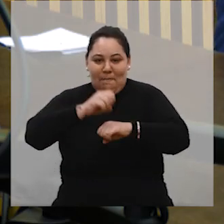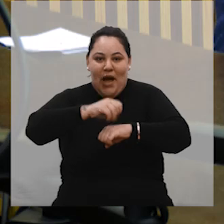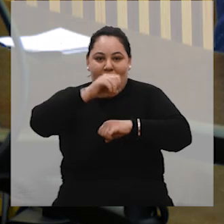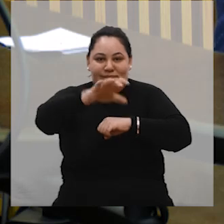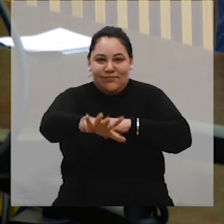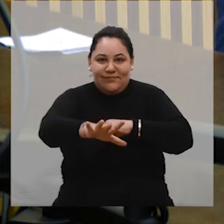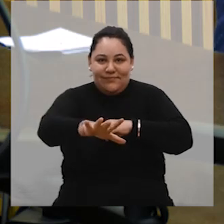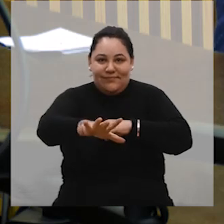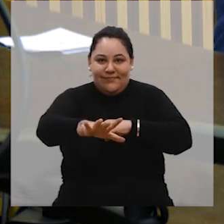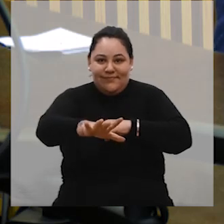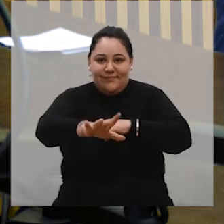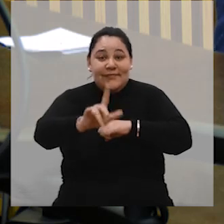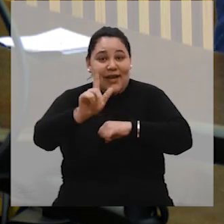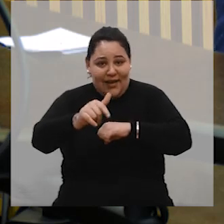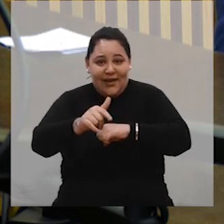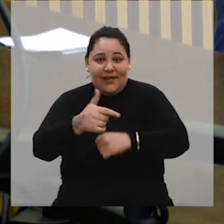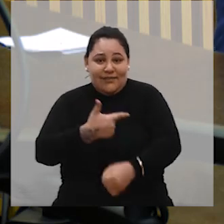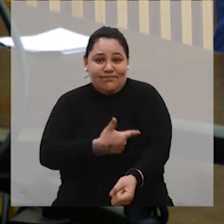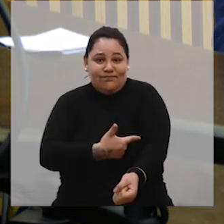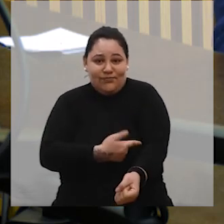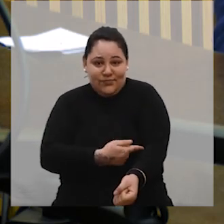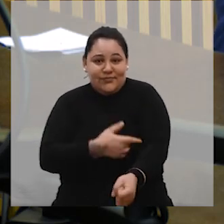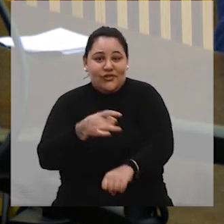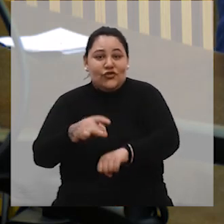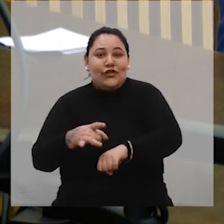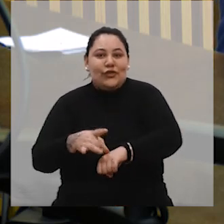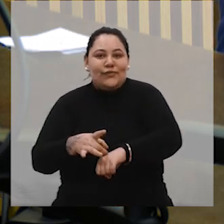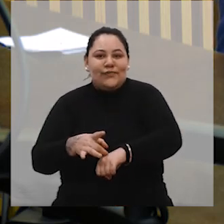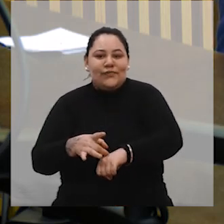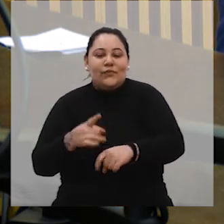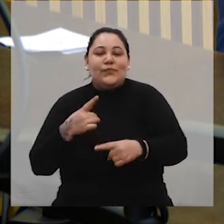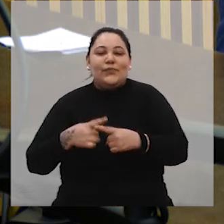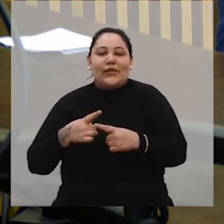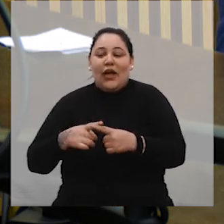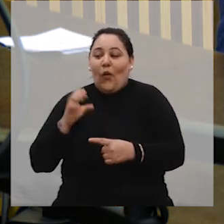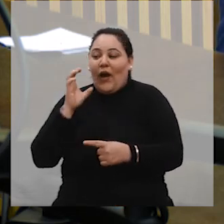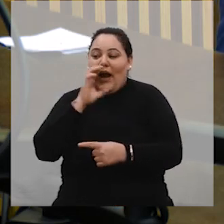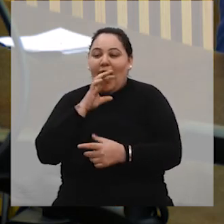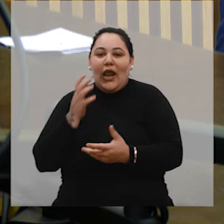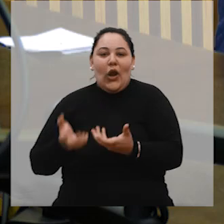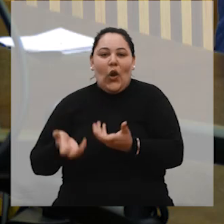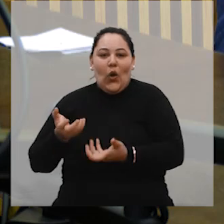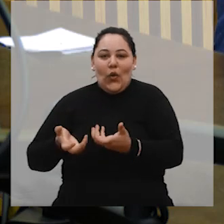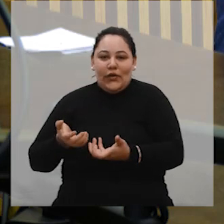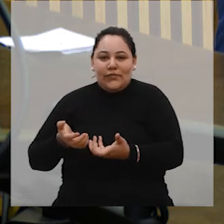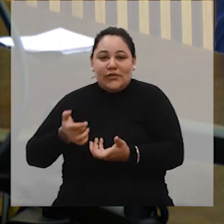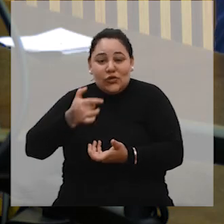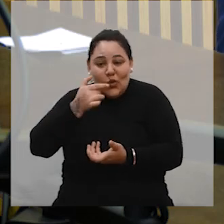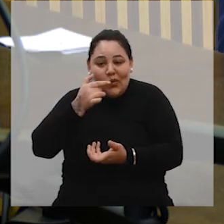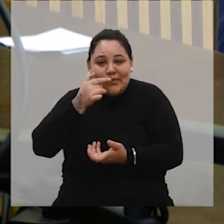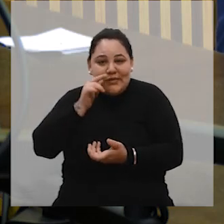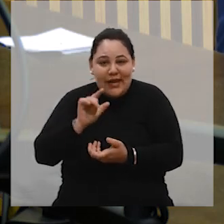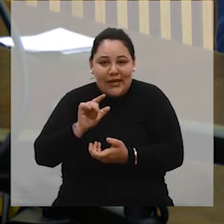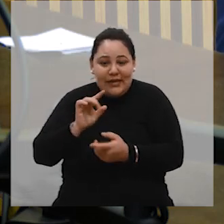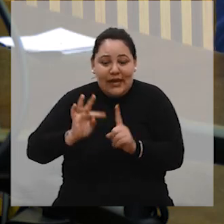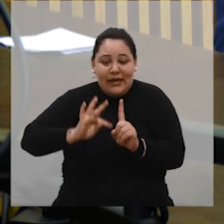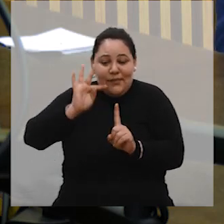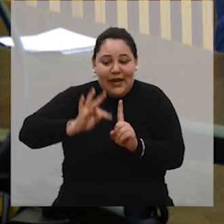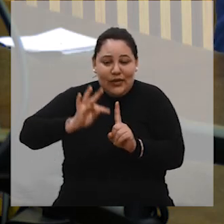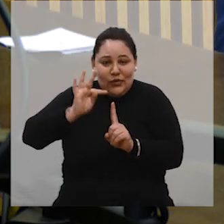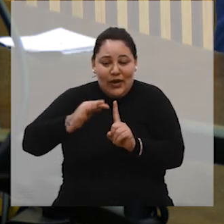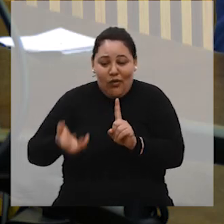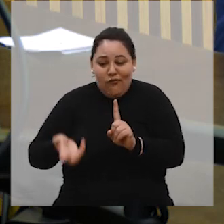com hepatite C foram justamente essas seringas de vidro. Porque o calor que a gente atinge no fogo e nos